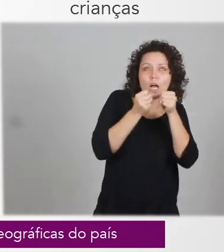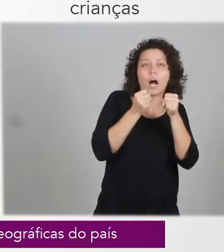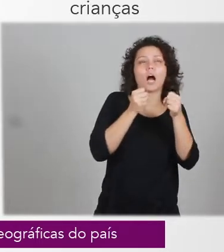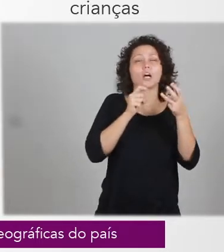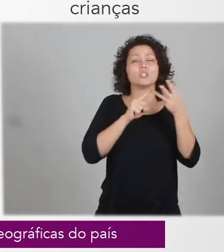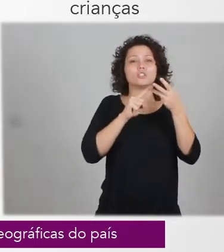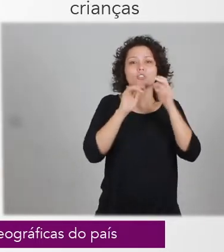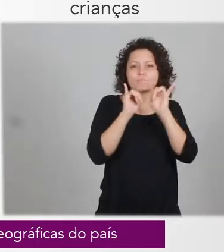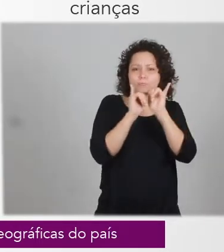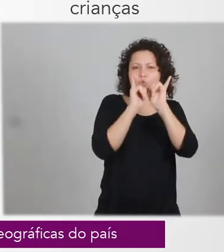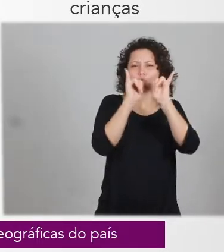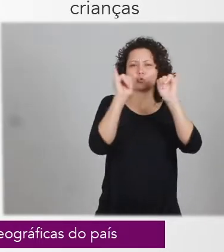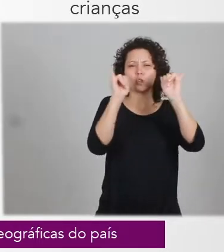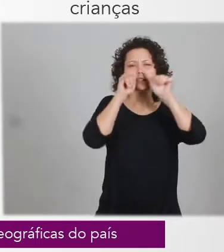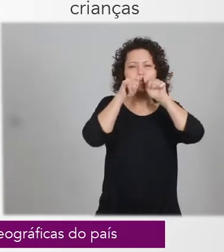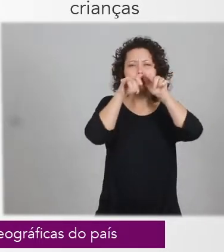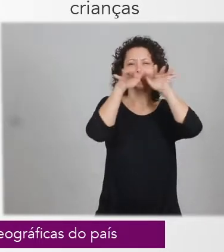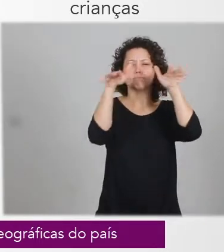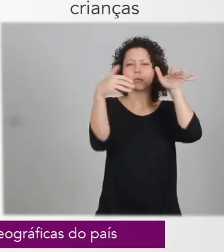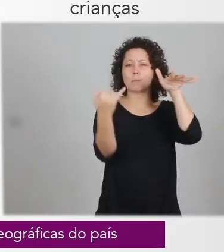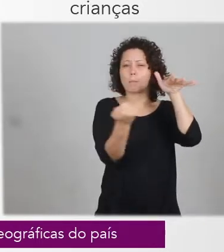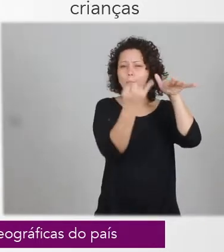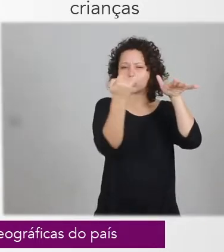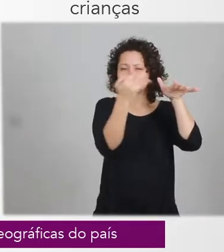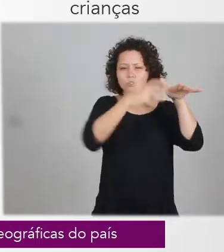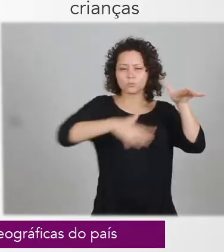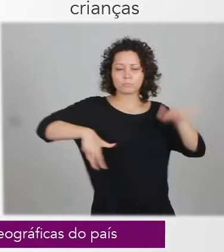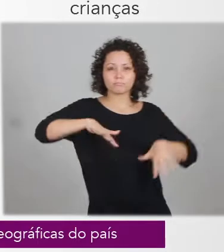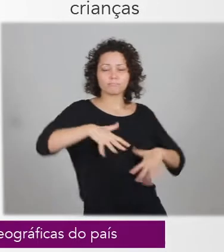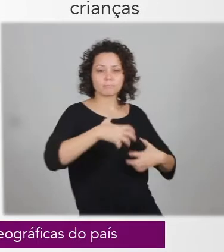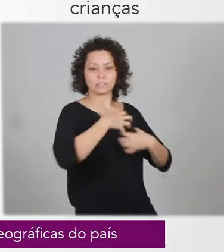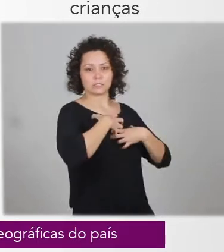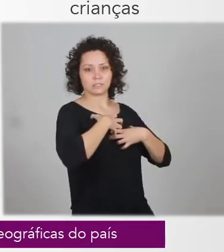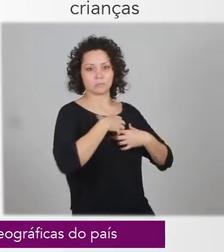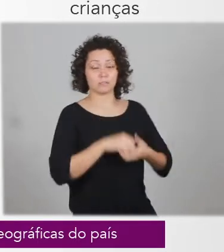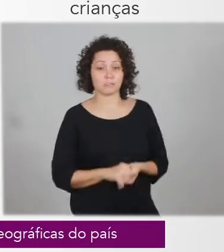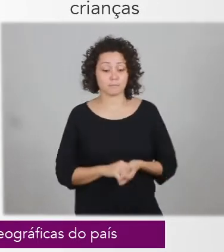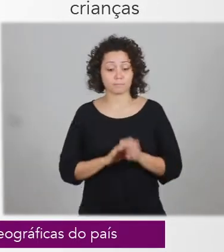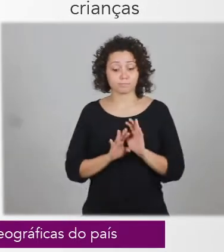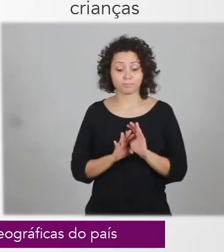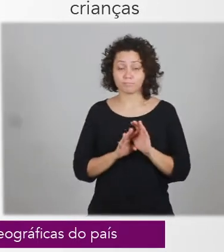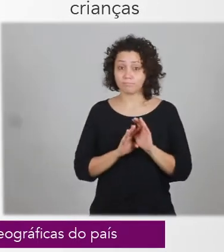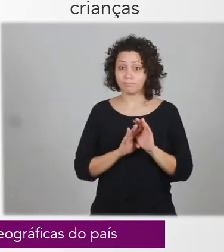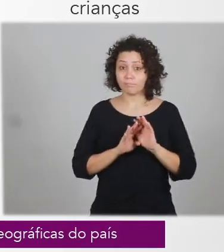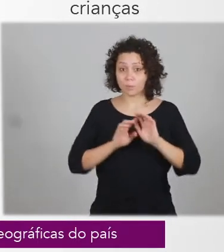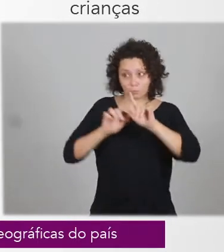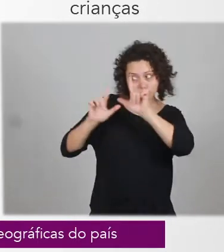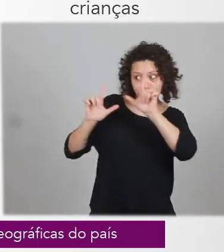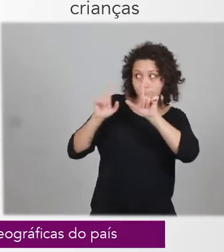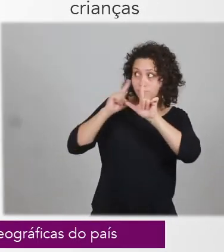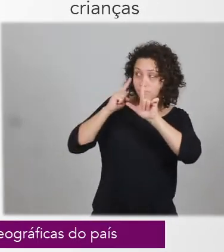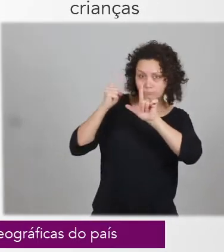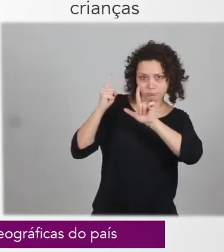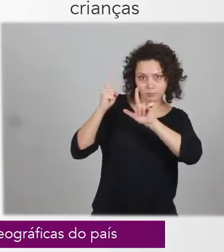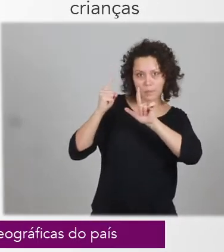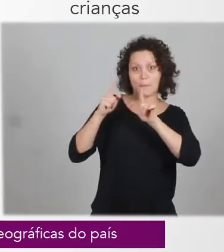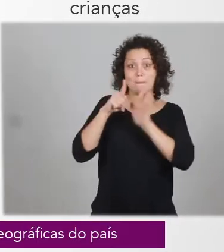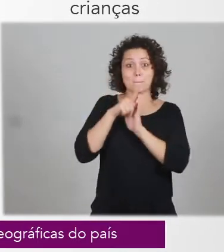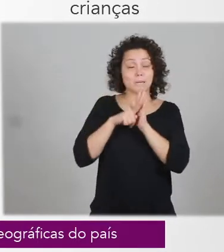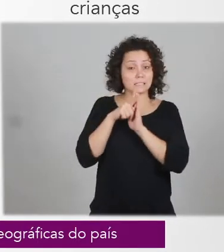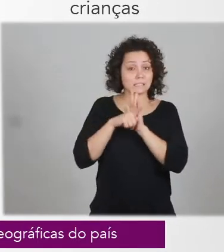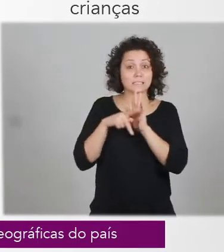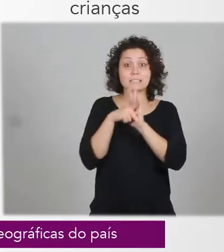de divulgação que é muito importante para essa sensibilização que a gente está falando. Então, nessa pesquisa que foi feita pelo Datafolha, pelo